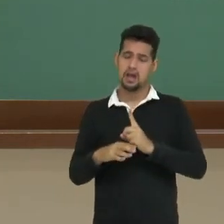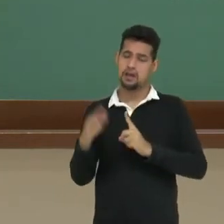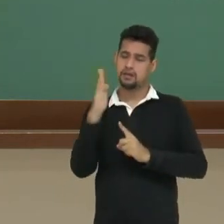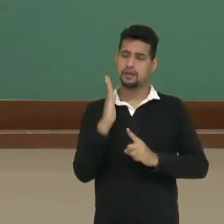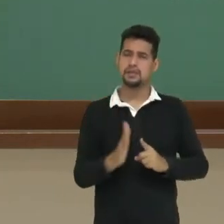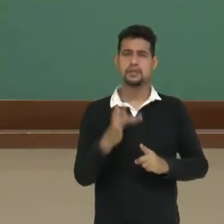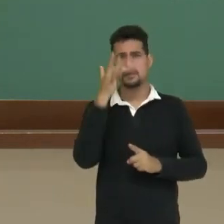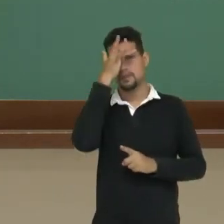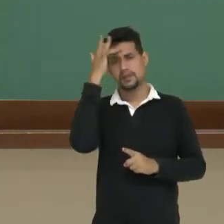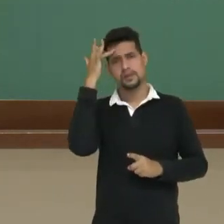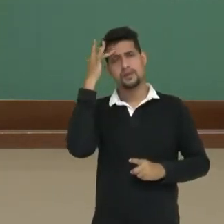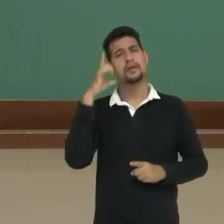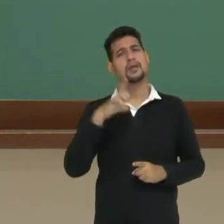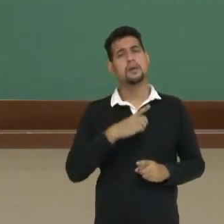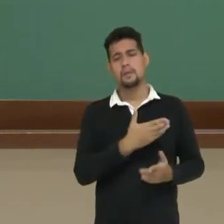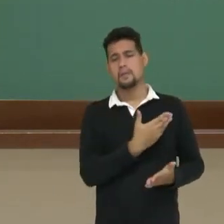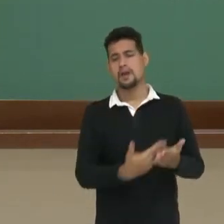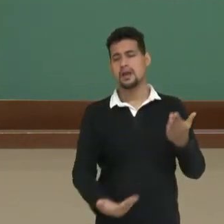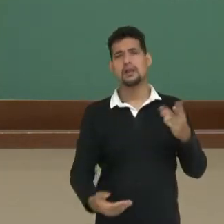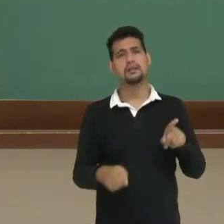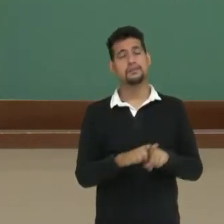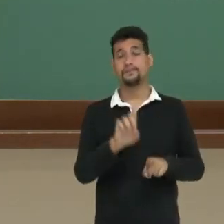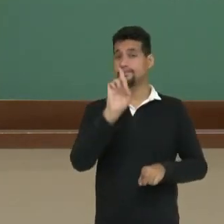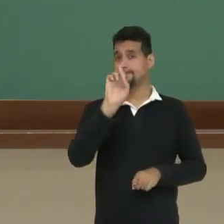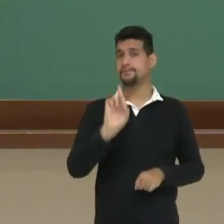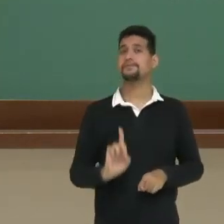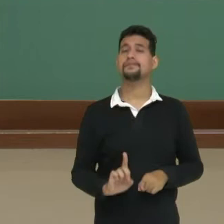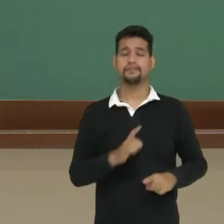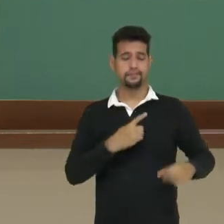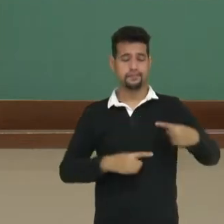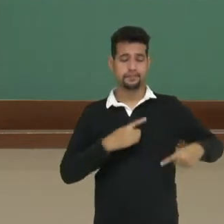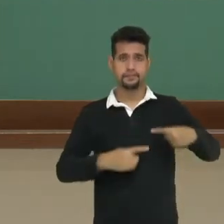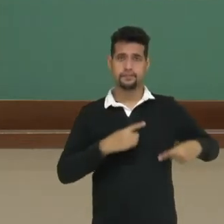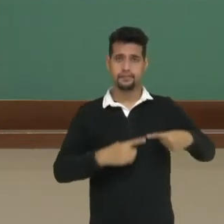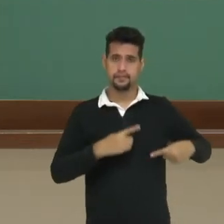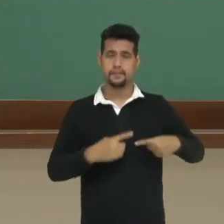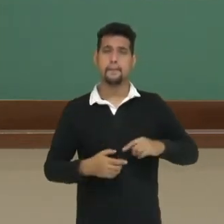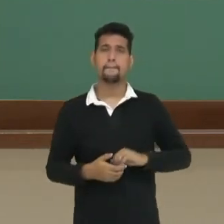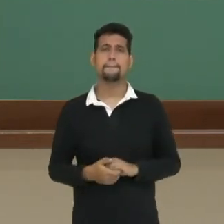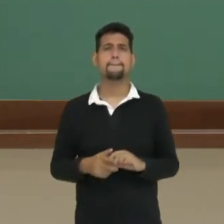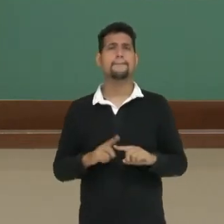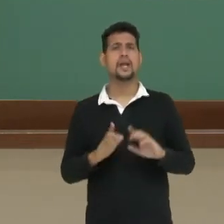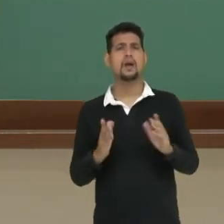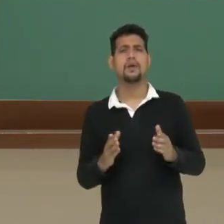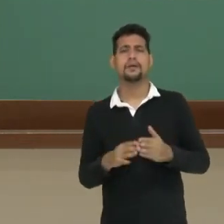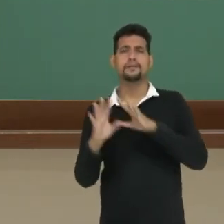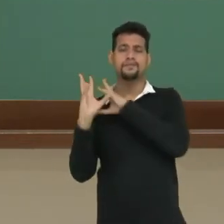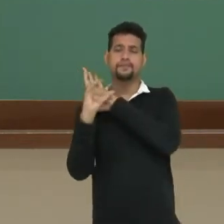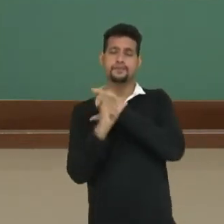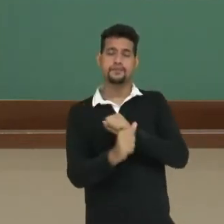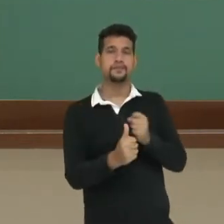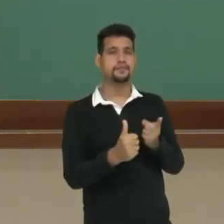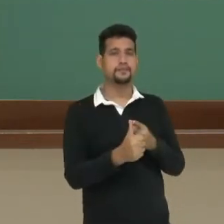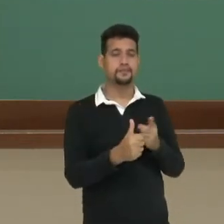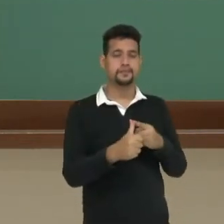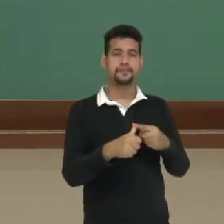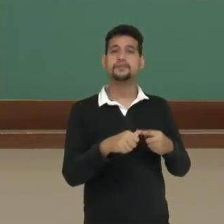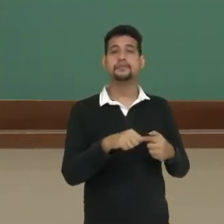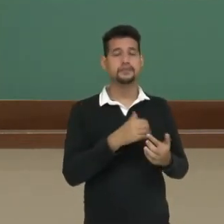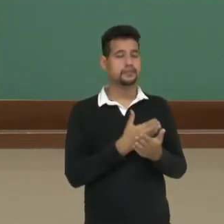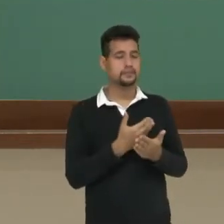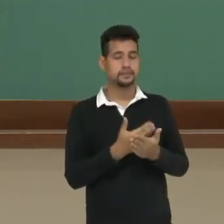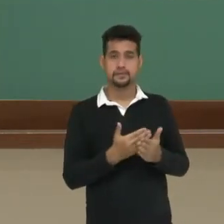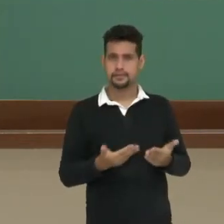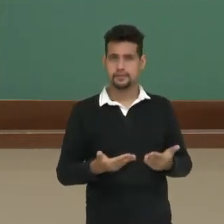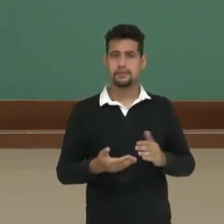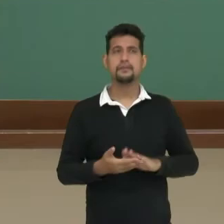Pessoas, então, que perderam os seus direitos políticos. Mas vamos então para a nossa primeira atividade da aula de